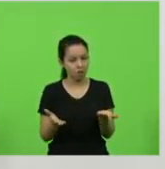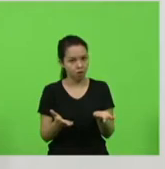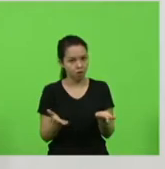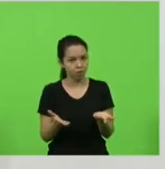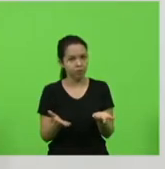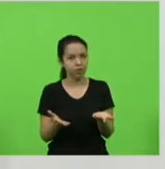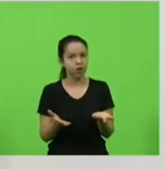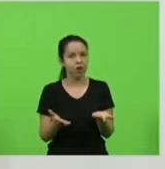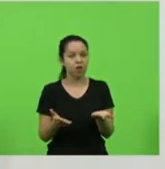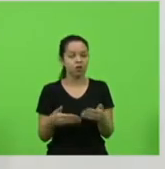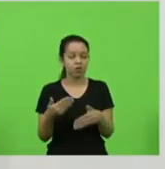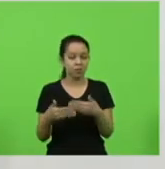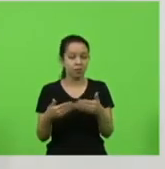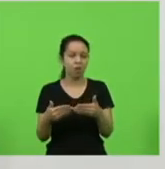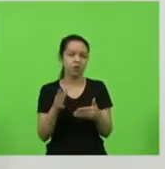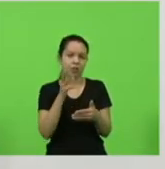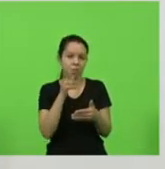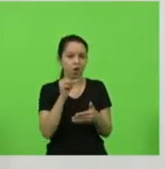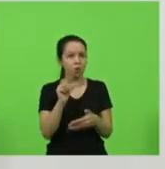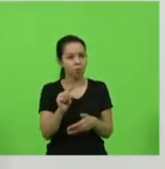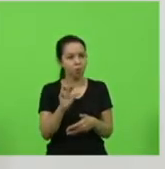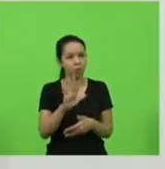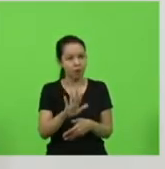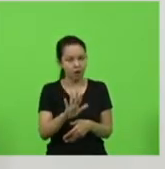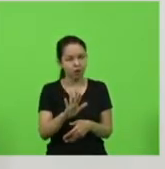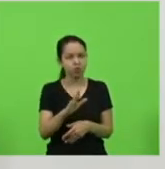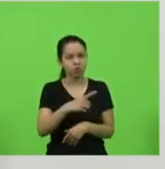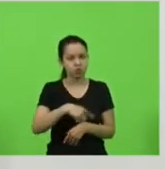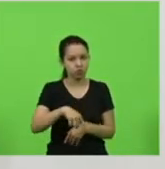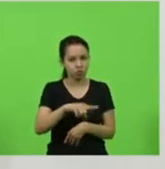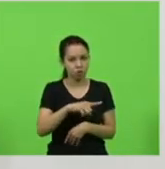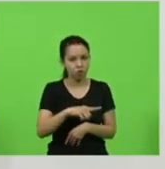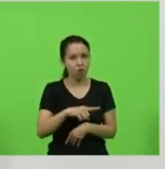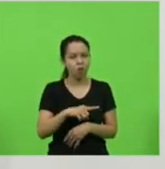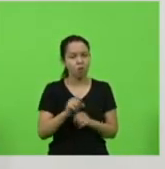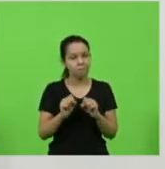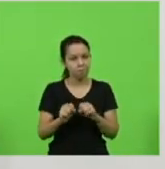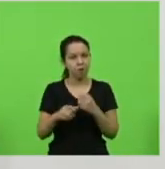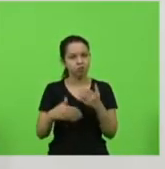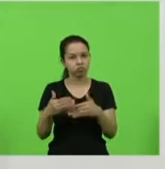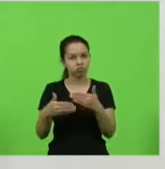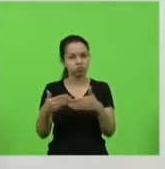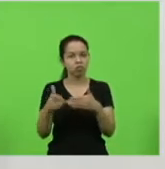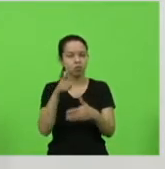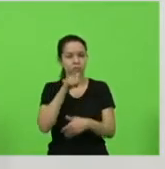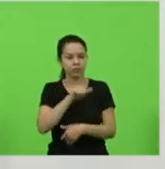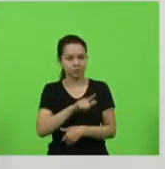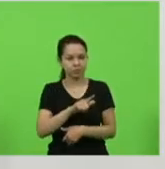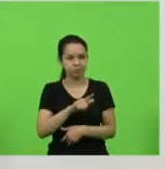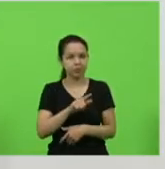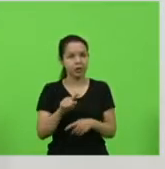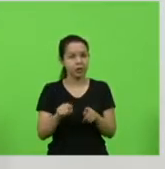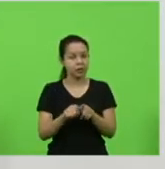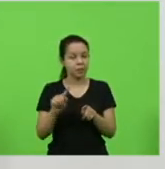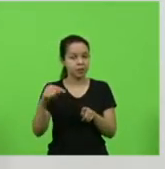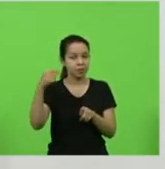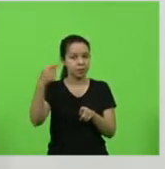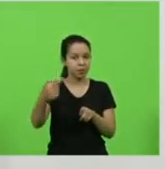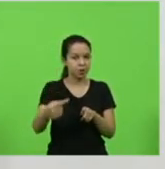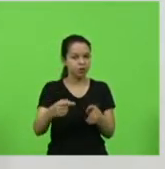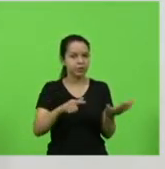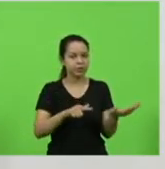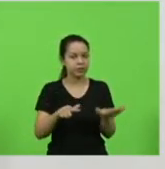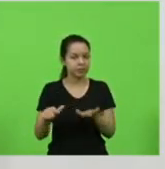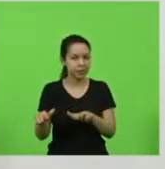prazo, mas temos uma boa expectativa. E, ao mesmo tempo, já na próxima semana, vai ter